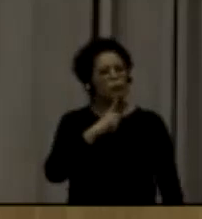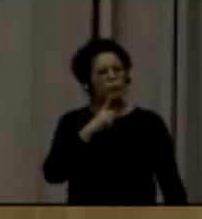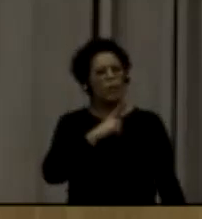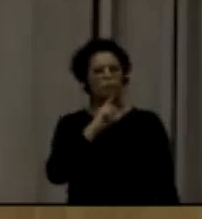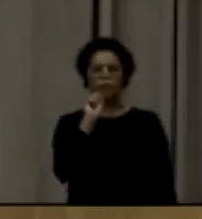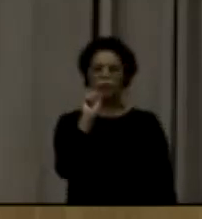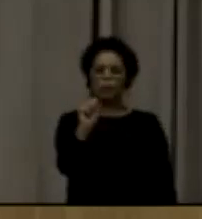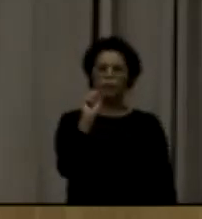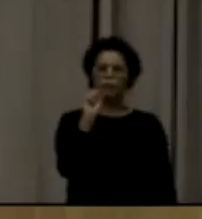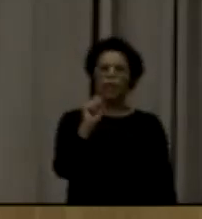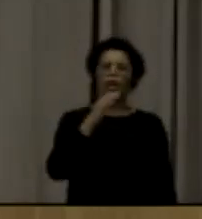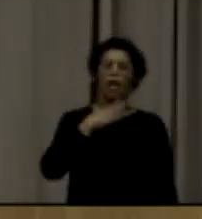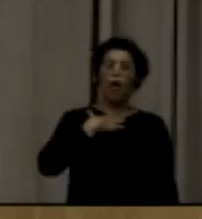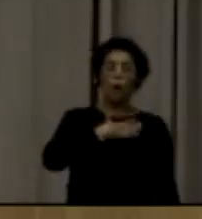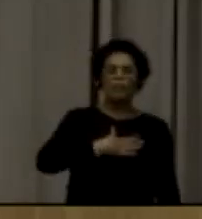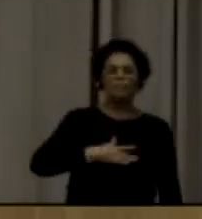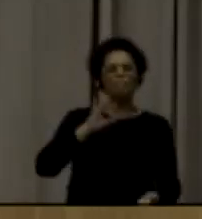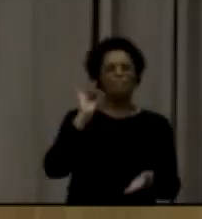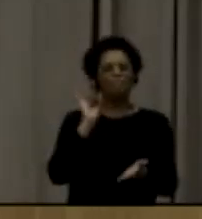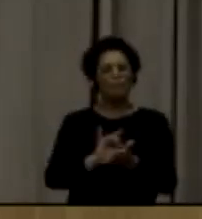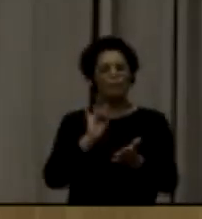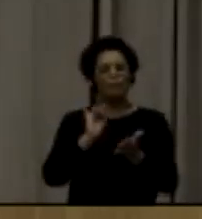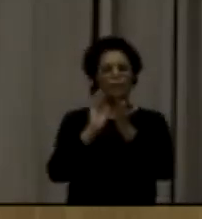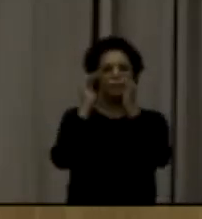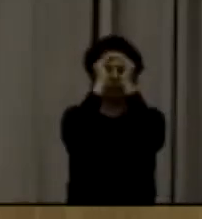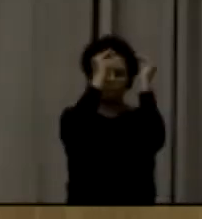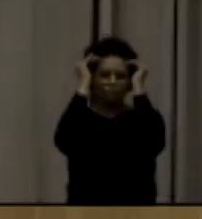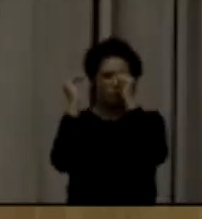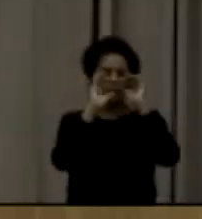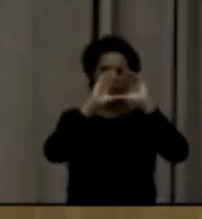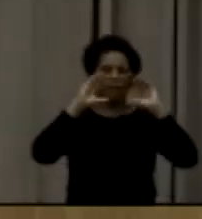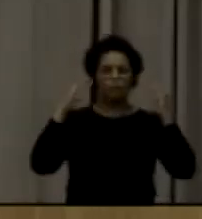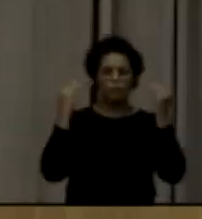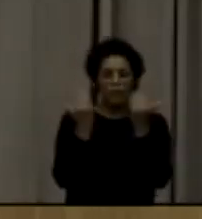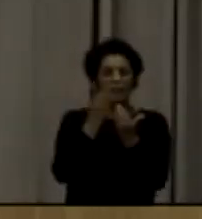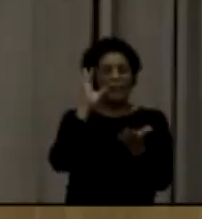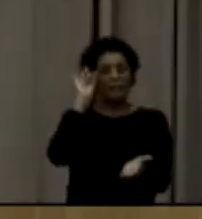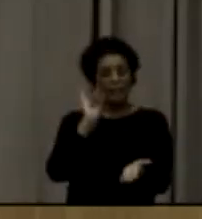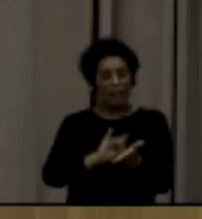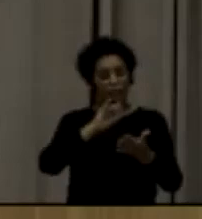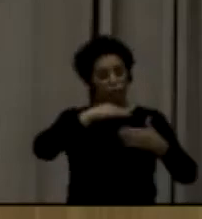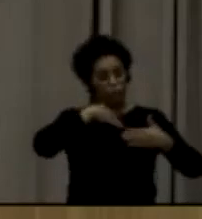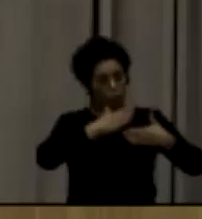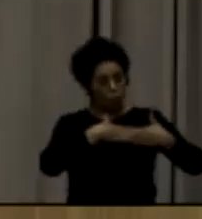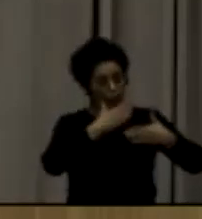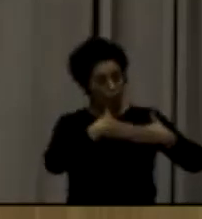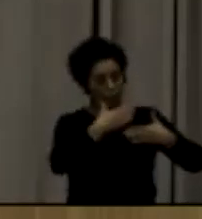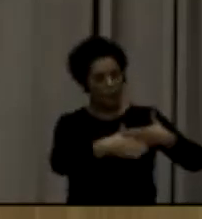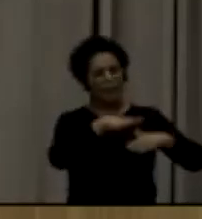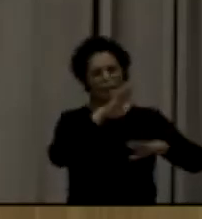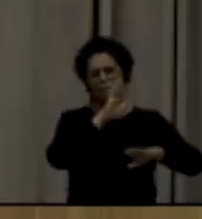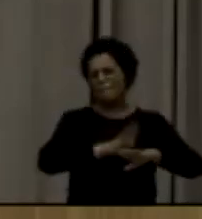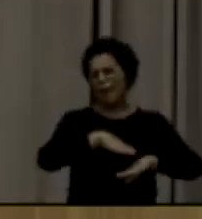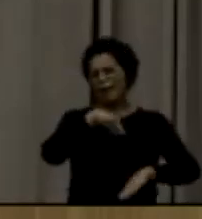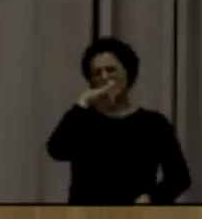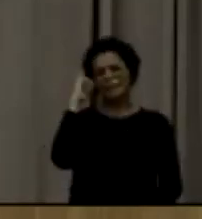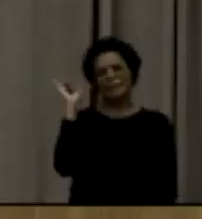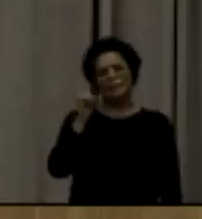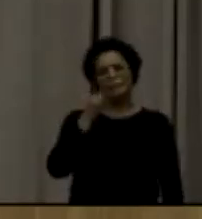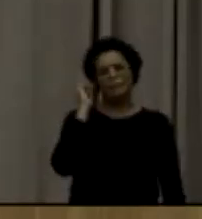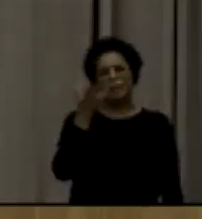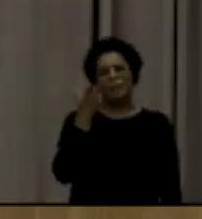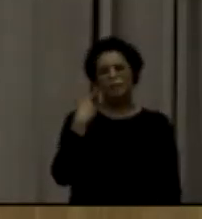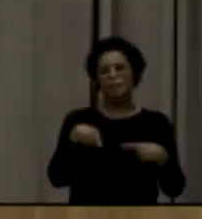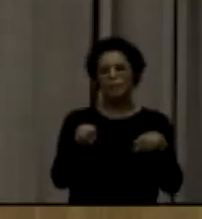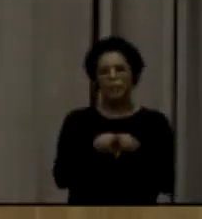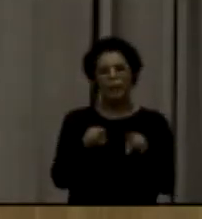fazendo o quê? Eu gostaria que fosse considerado esse congresso como um processo que será muito importante e que, além